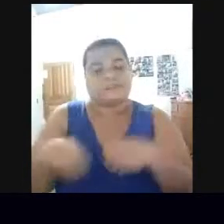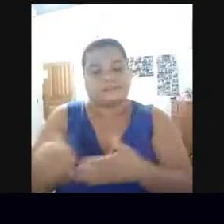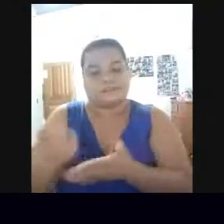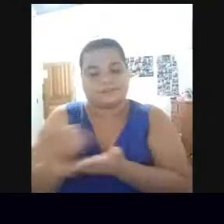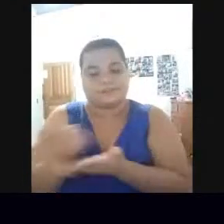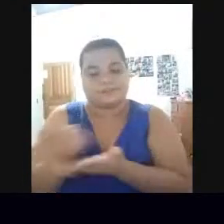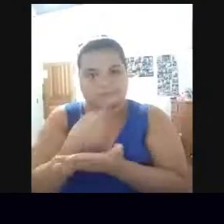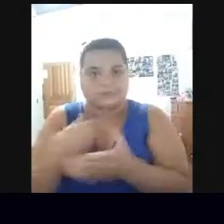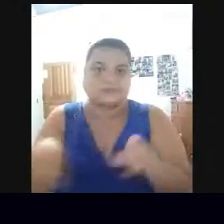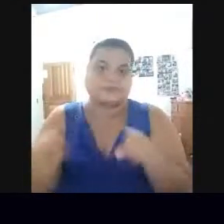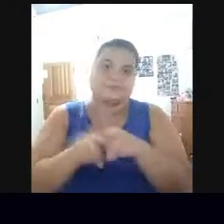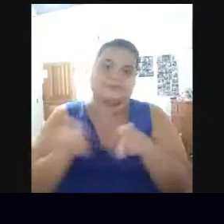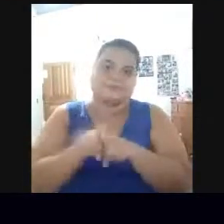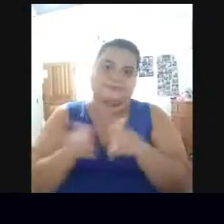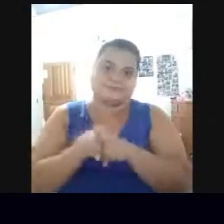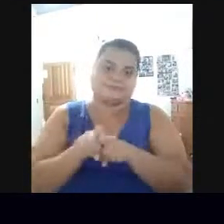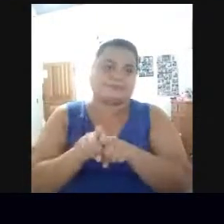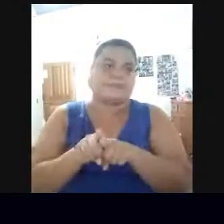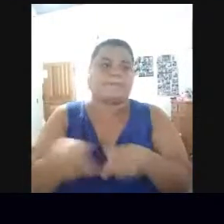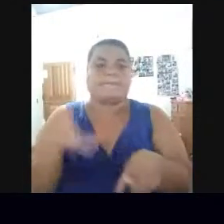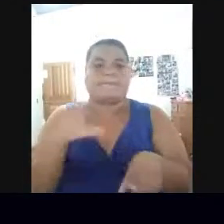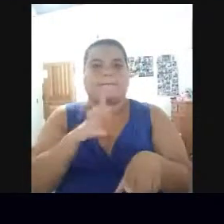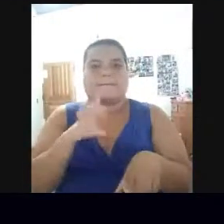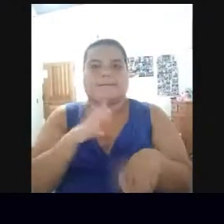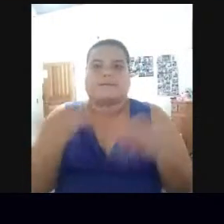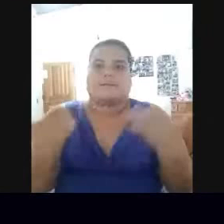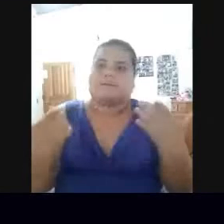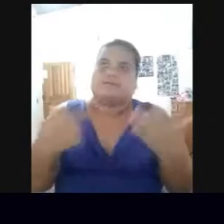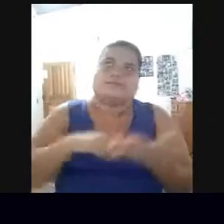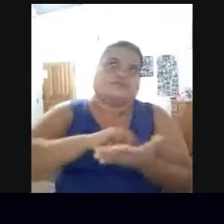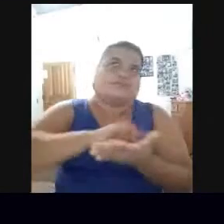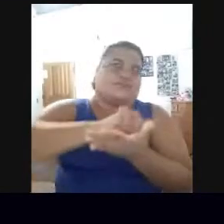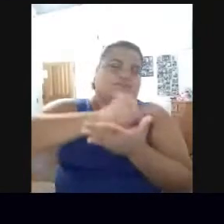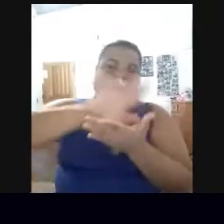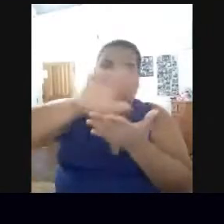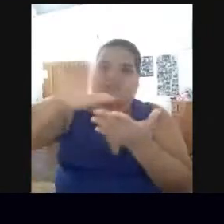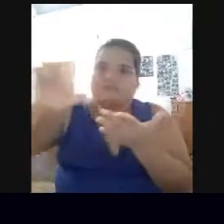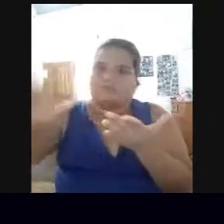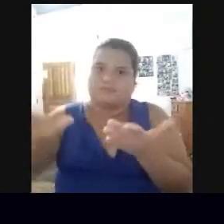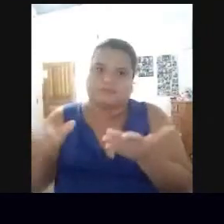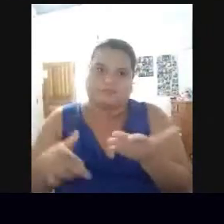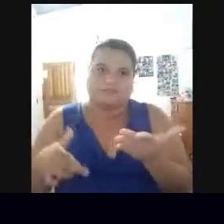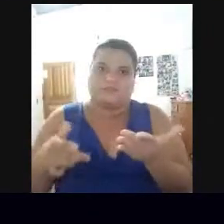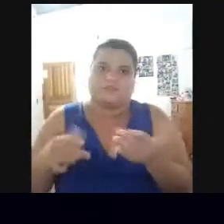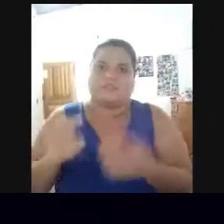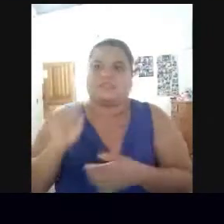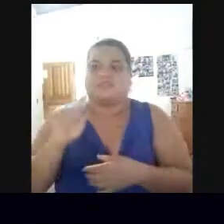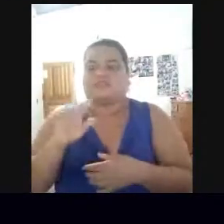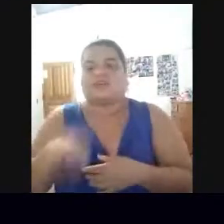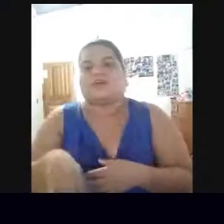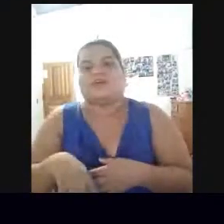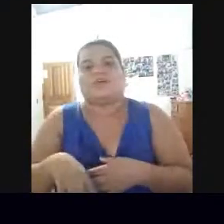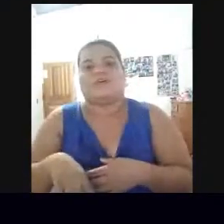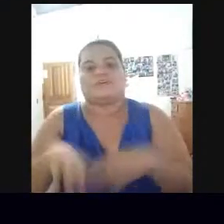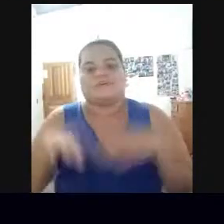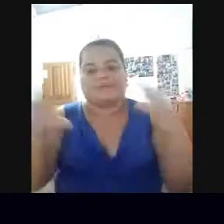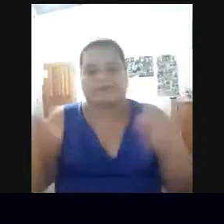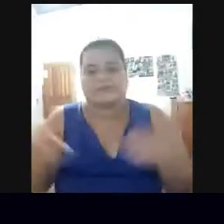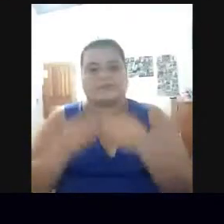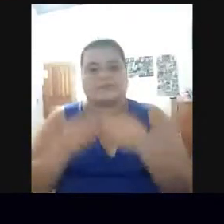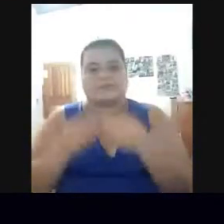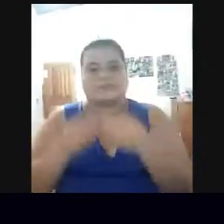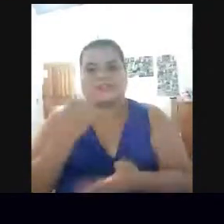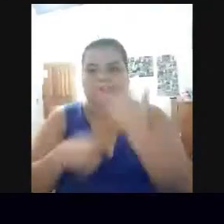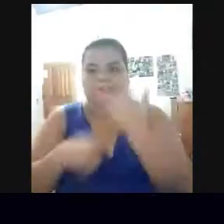Existem suplementações, seriam várias outras aulas, né? Suplementação só para autismo, para a gente trabalhar quais são os mais